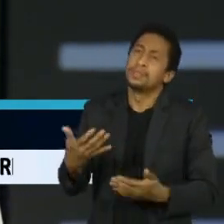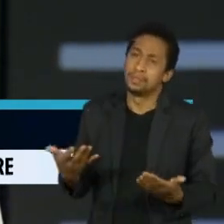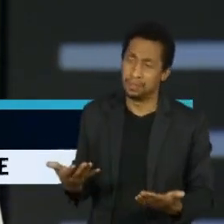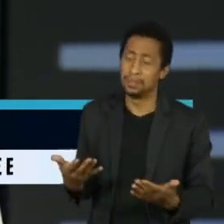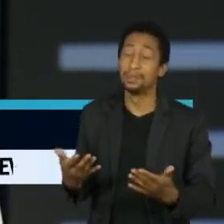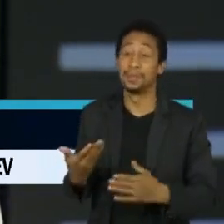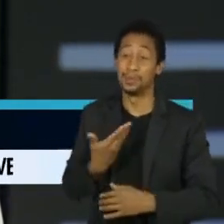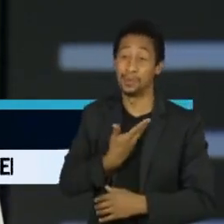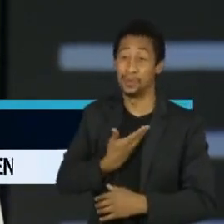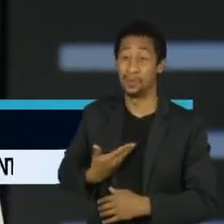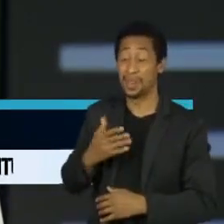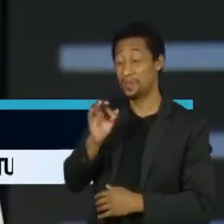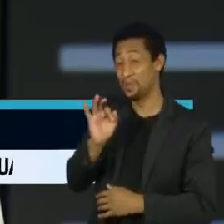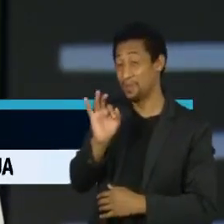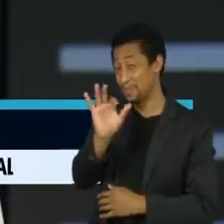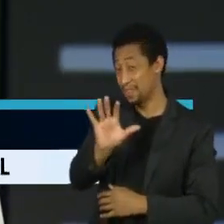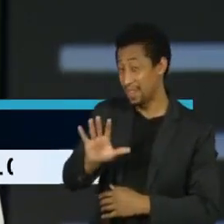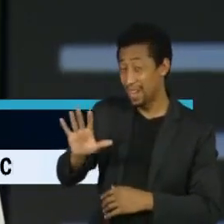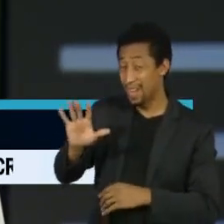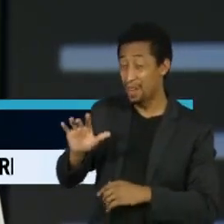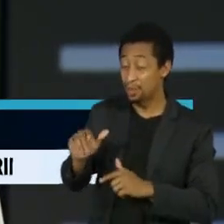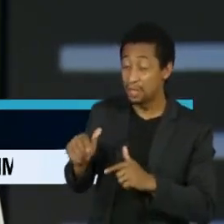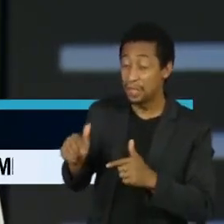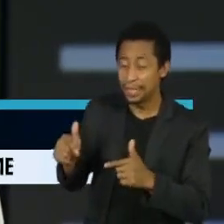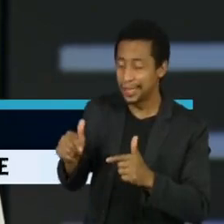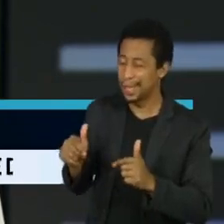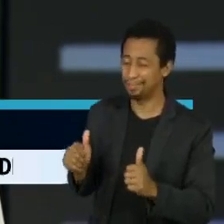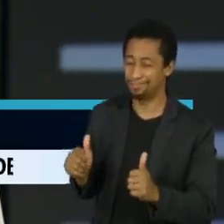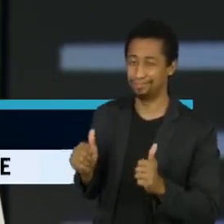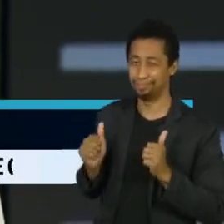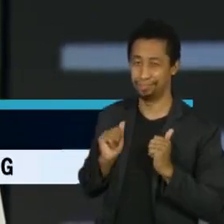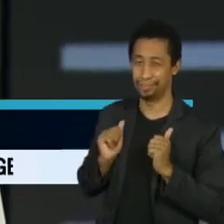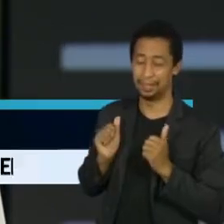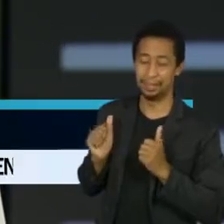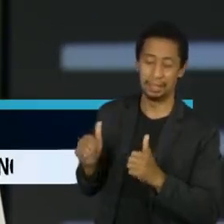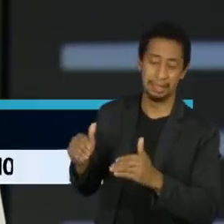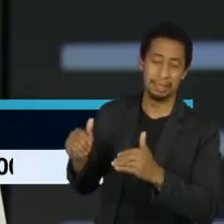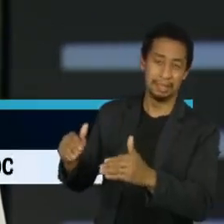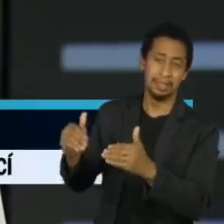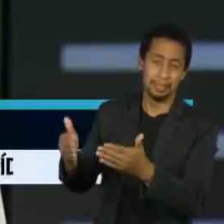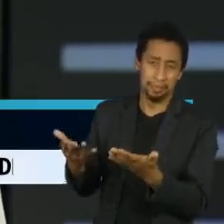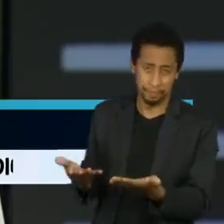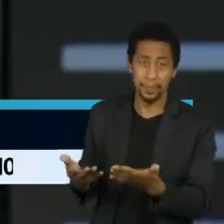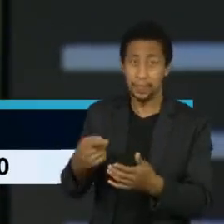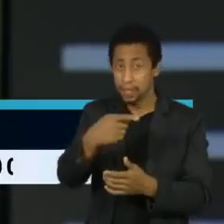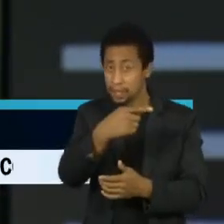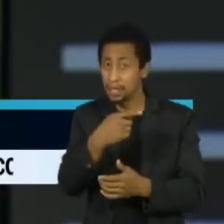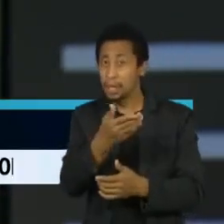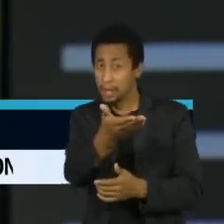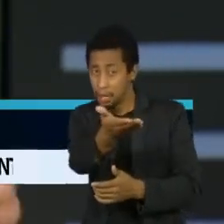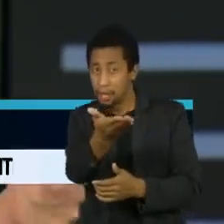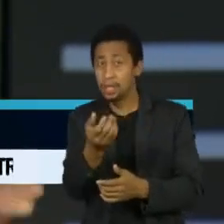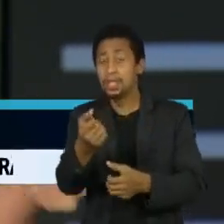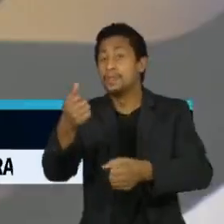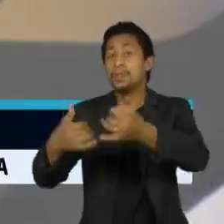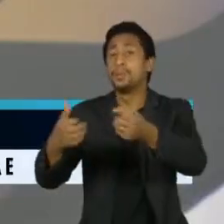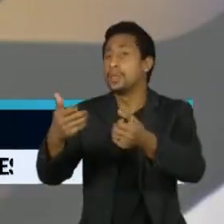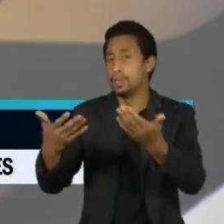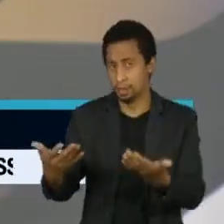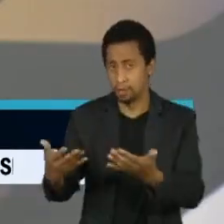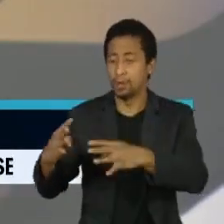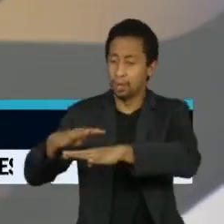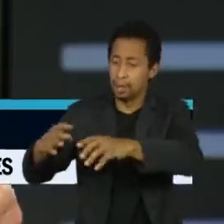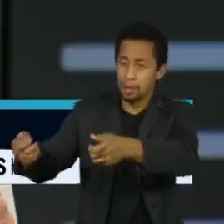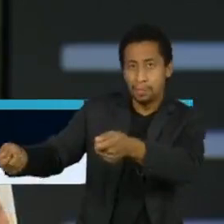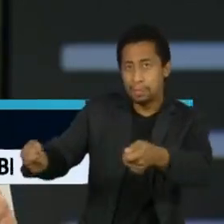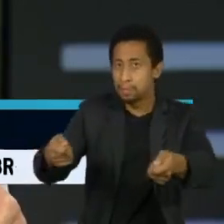isso, né? Aproveitando que o doutor Gonzalo observou, esses não são garimpeiros, pé de chinelo, aqueles que vivem com a bateia